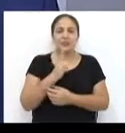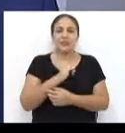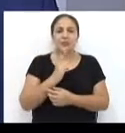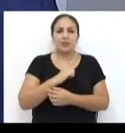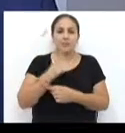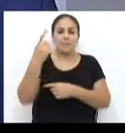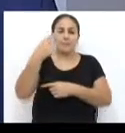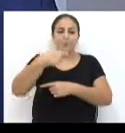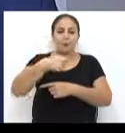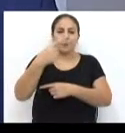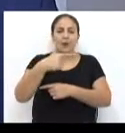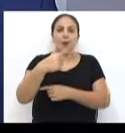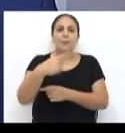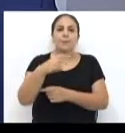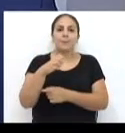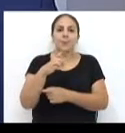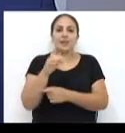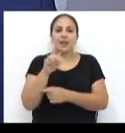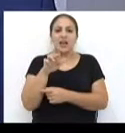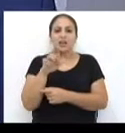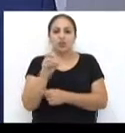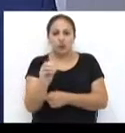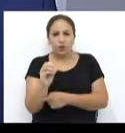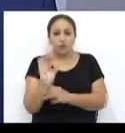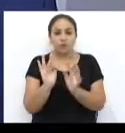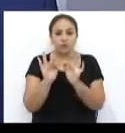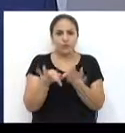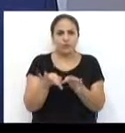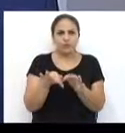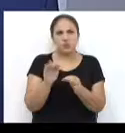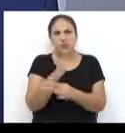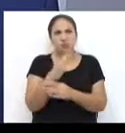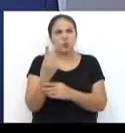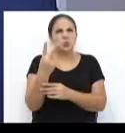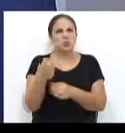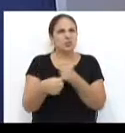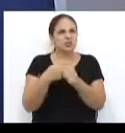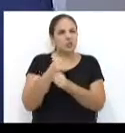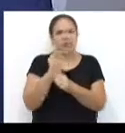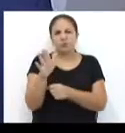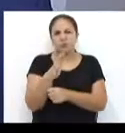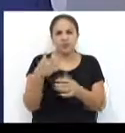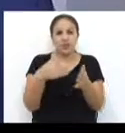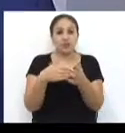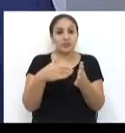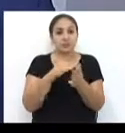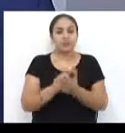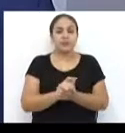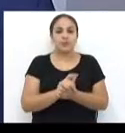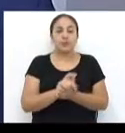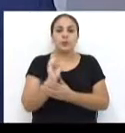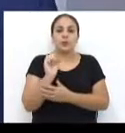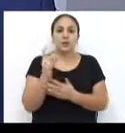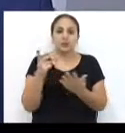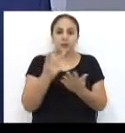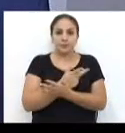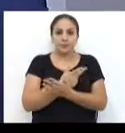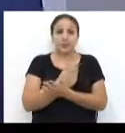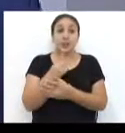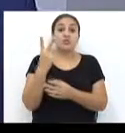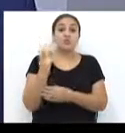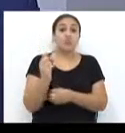que terminou há bem pouco tempo, não mais que um ano e meio, 2 anos no máximo, ela foi uma concessão que